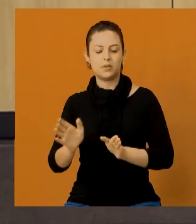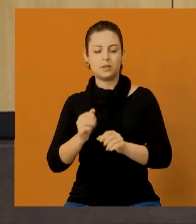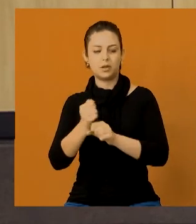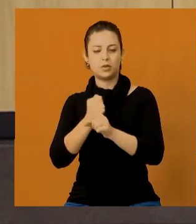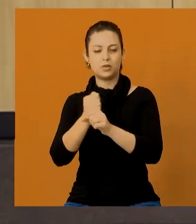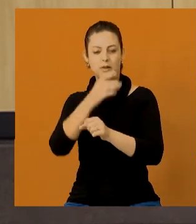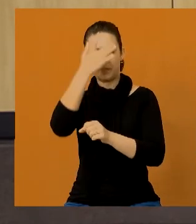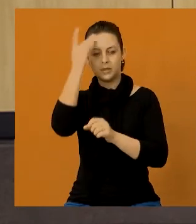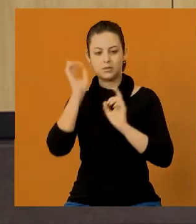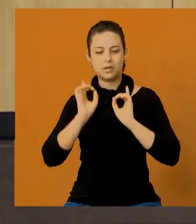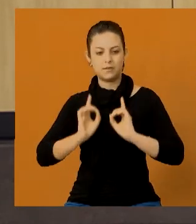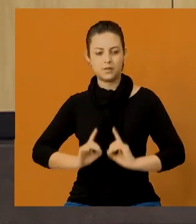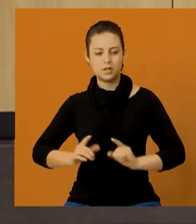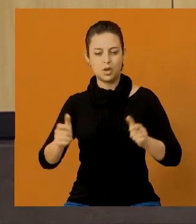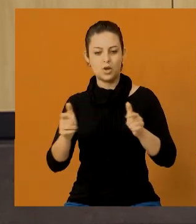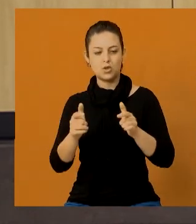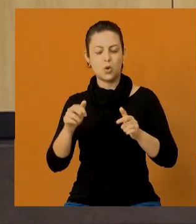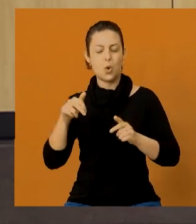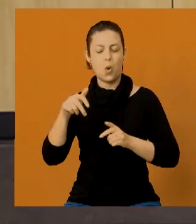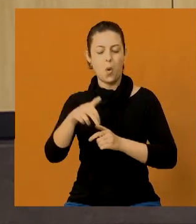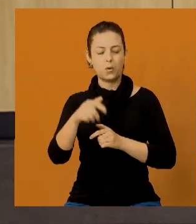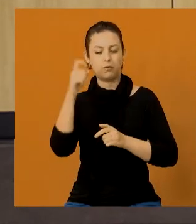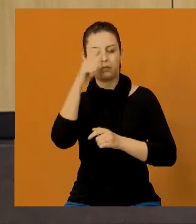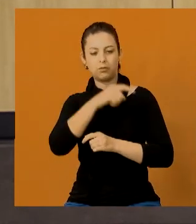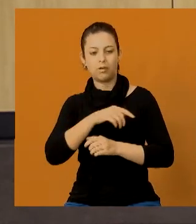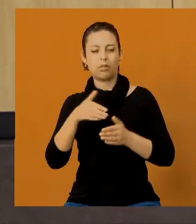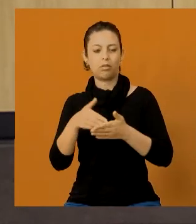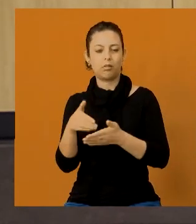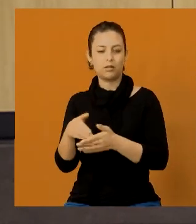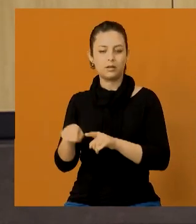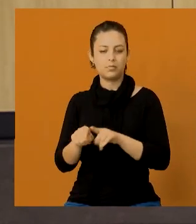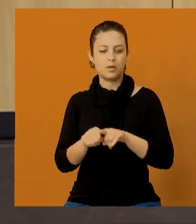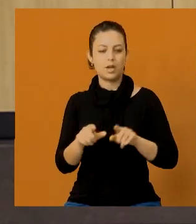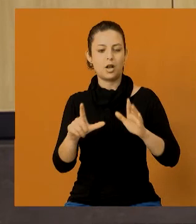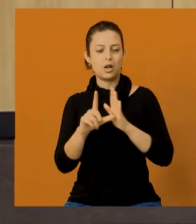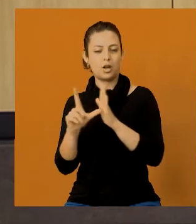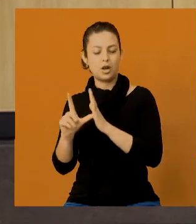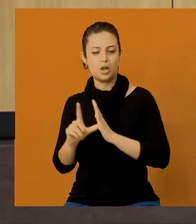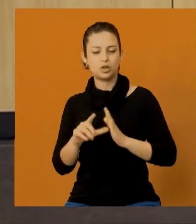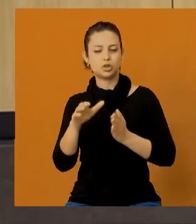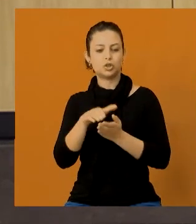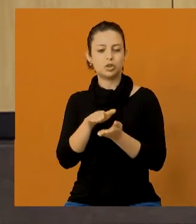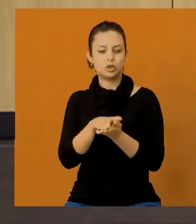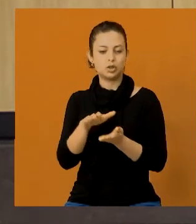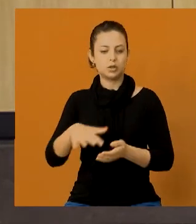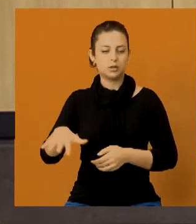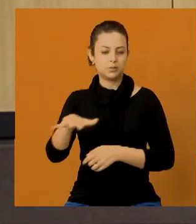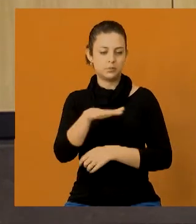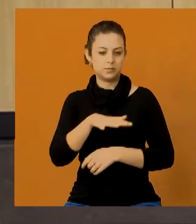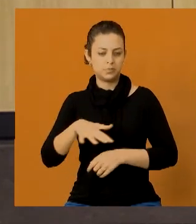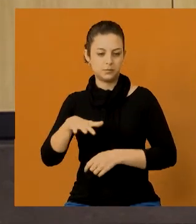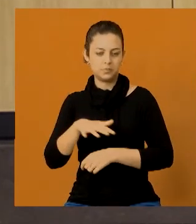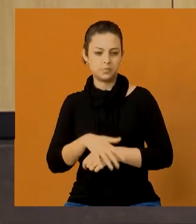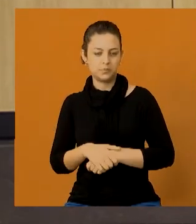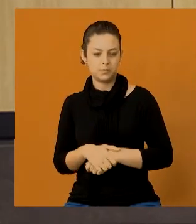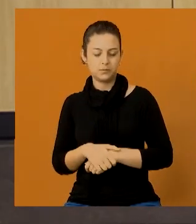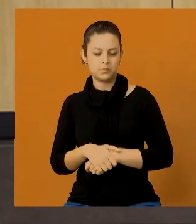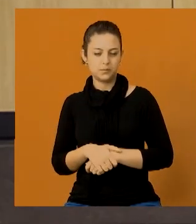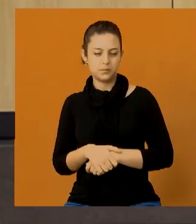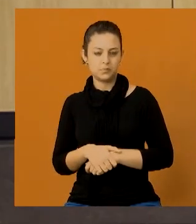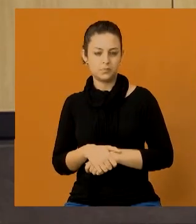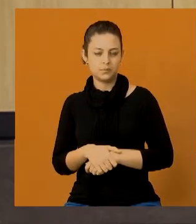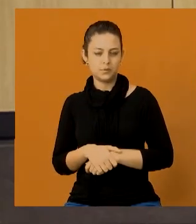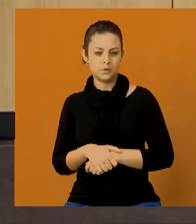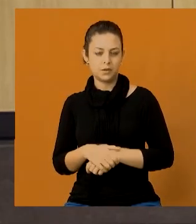das pessoas com deficiência ou mobilidade reduzida nos estabelecimentos comerciais no âmbito do município de